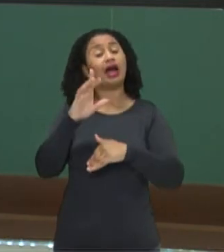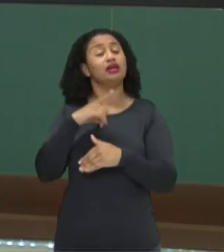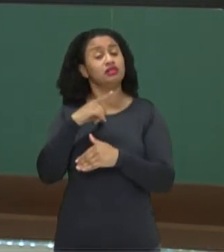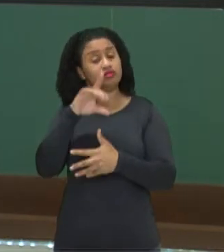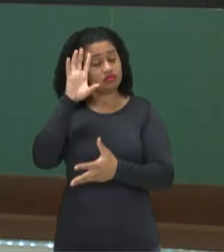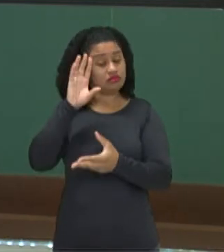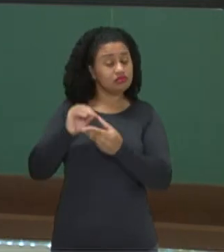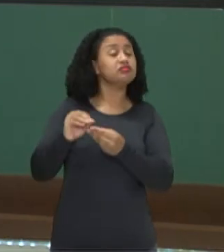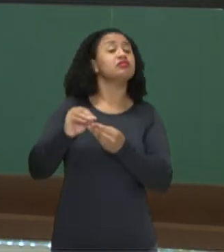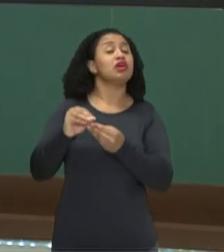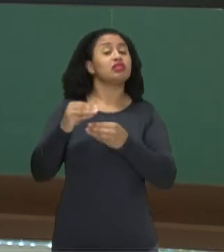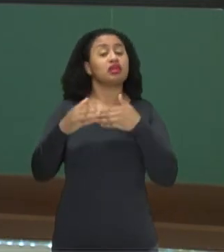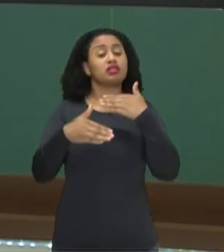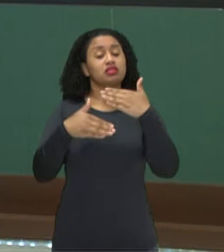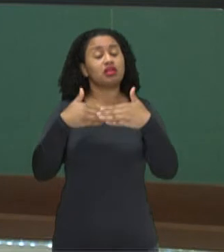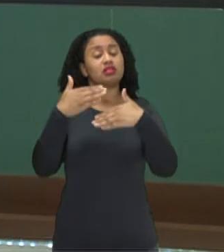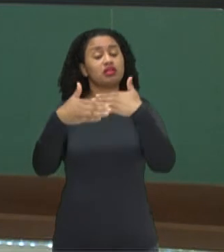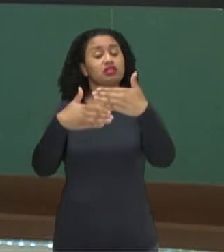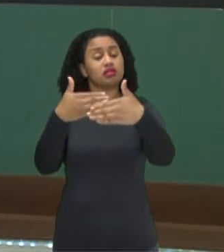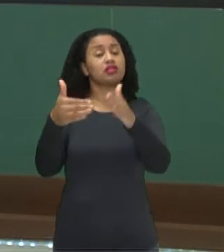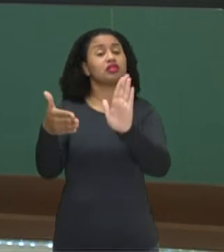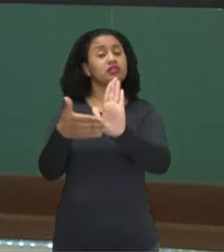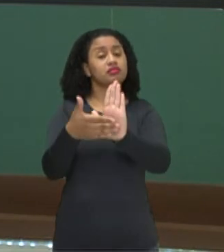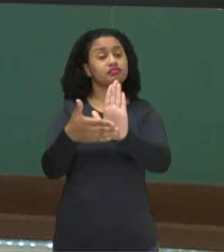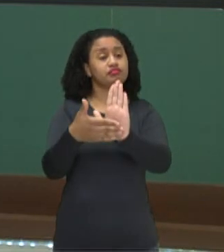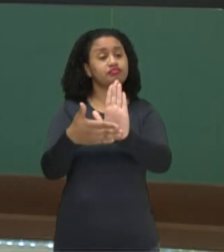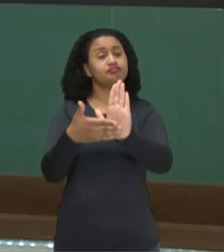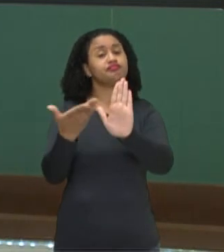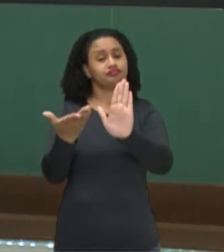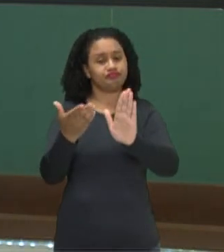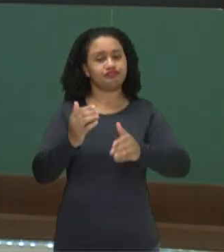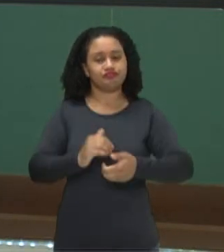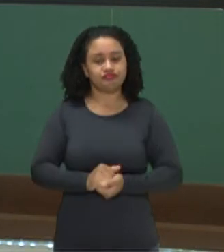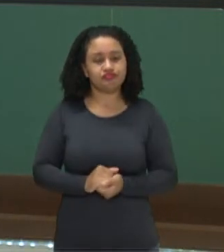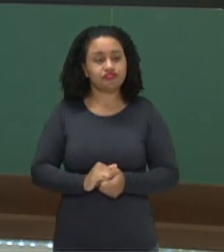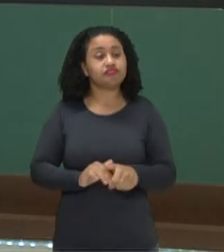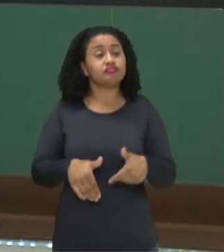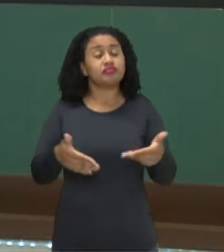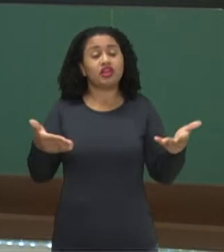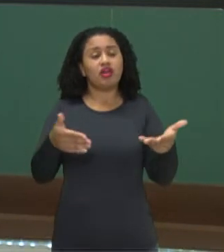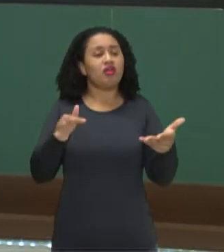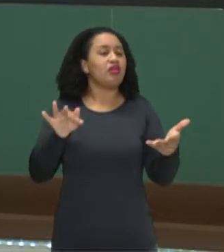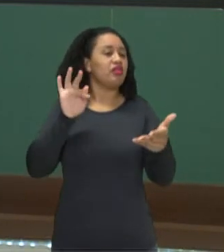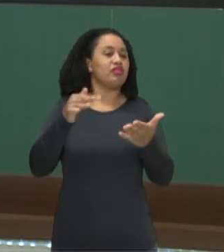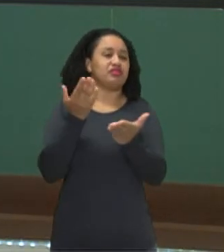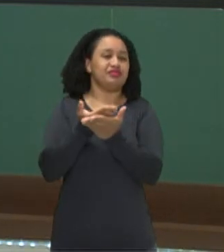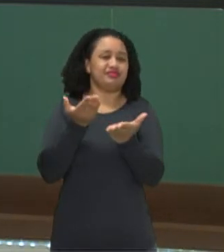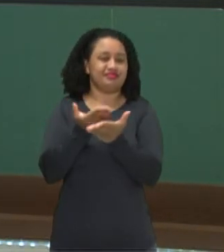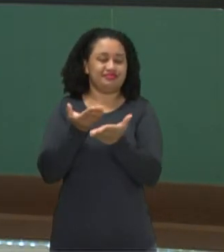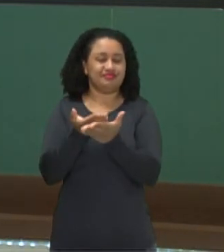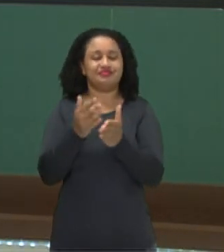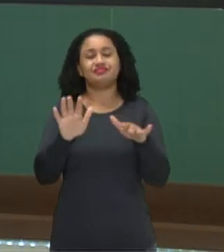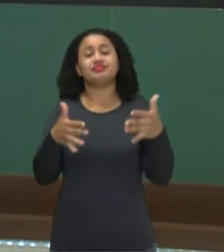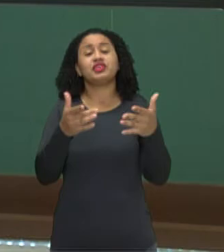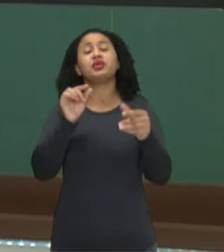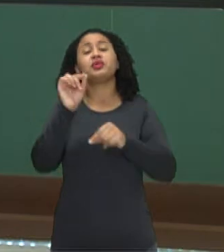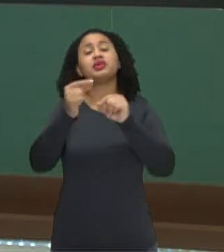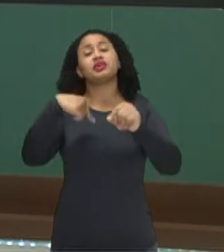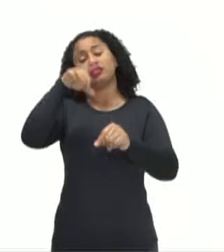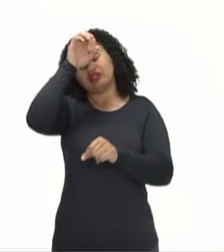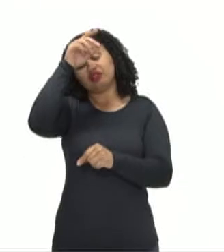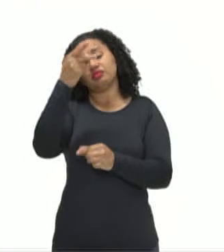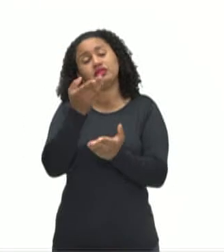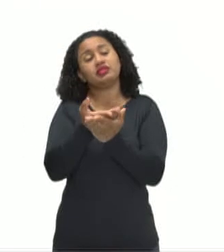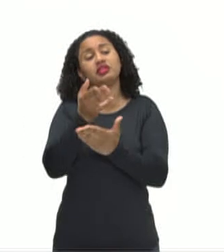à medida que elas vão sendo comprovadas. E aí chegamos ao fim desta aula. Então, o que nós vimos nessa